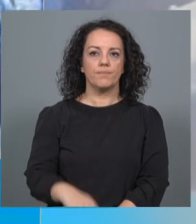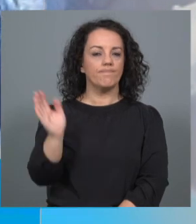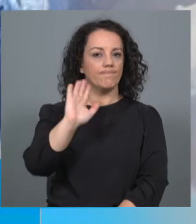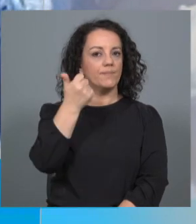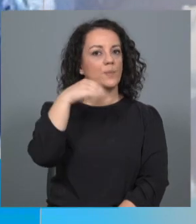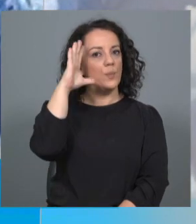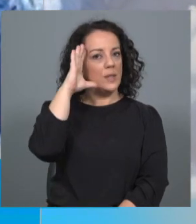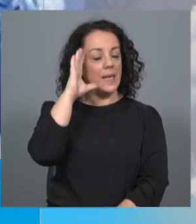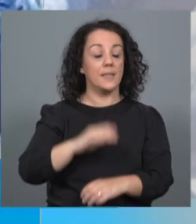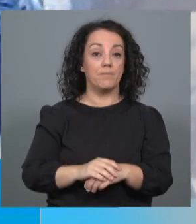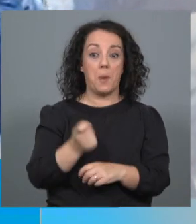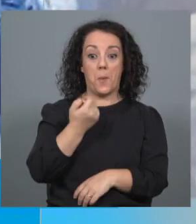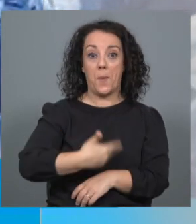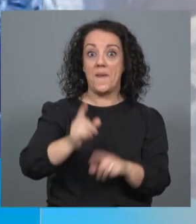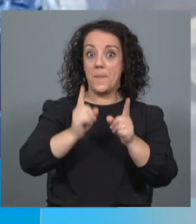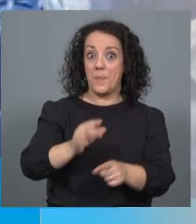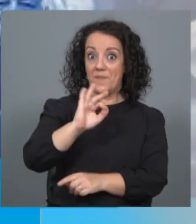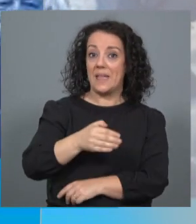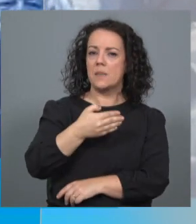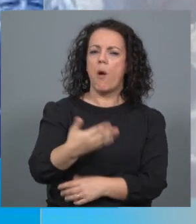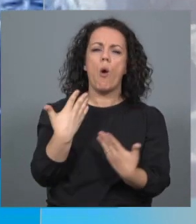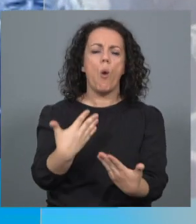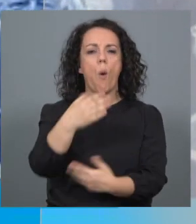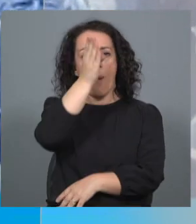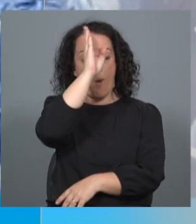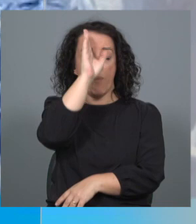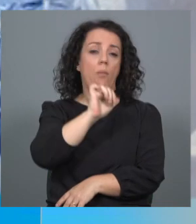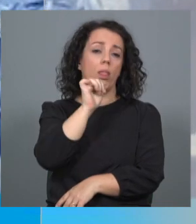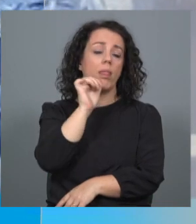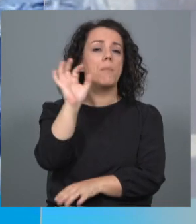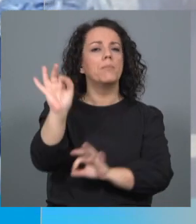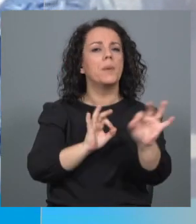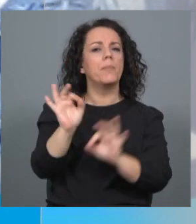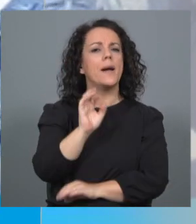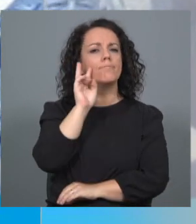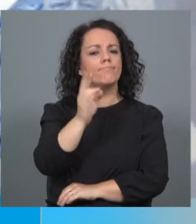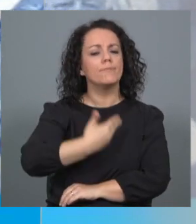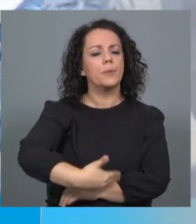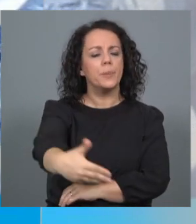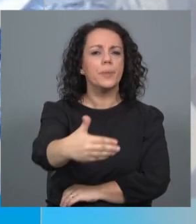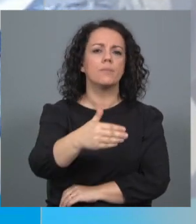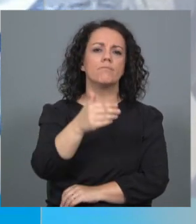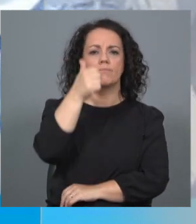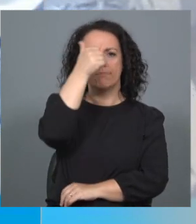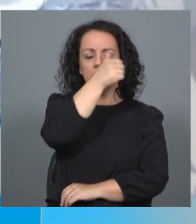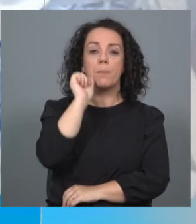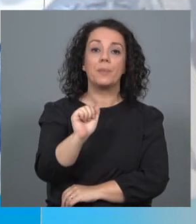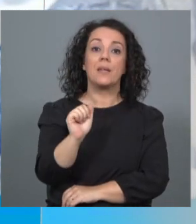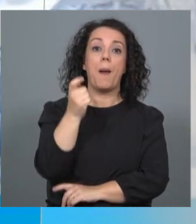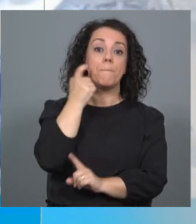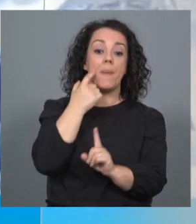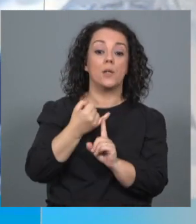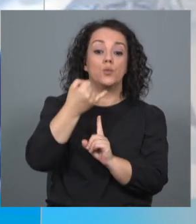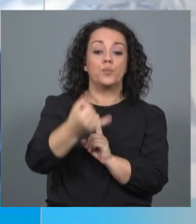Olá, boa tarde. Com o fim de semana à porta, espreitamos, como é habitual, a proposta da liturgia para aquele que é o sexto domingo da Páscoa.